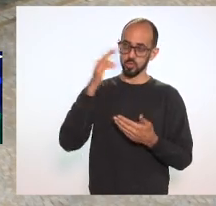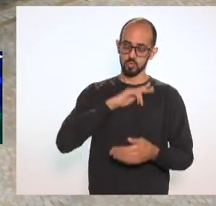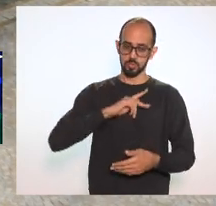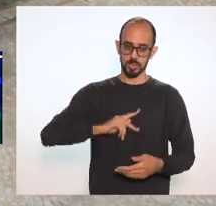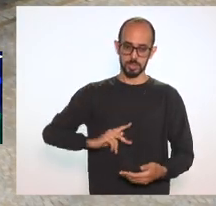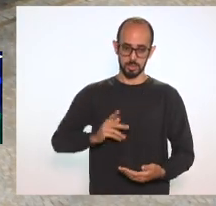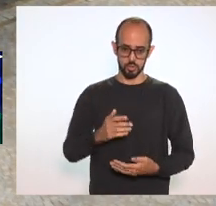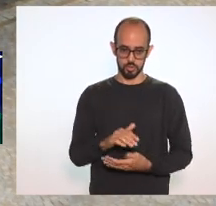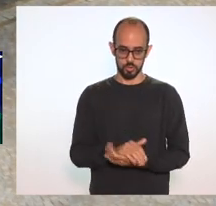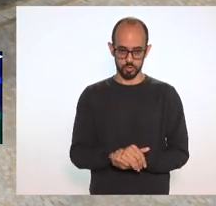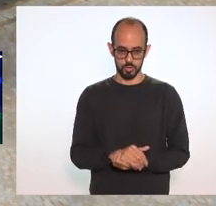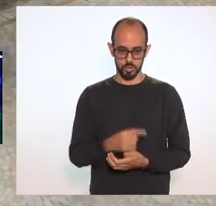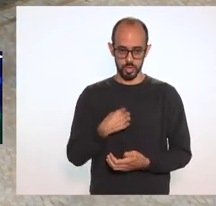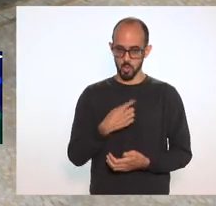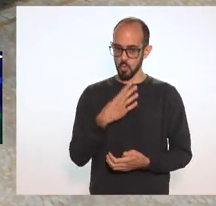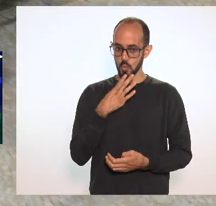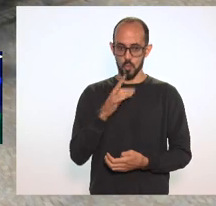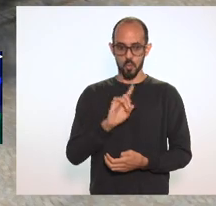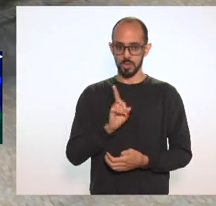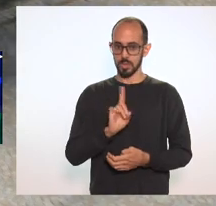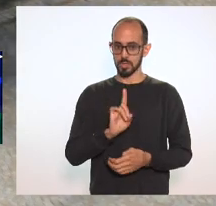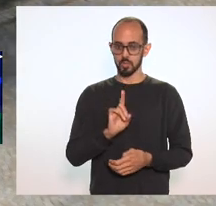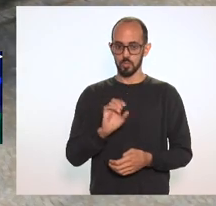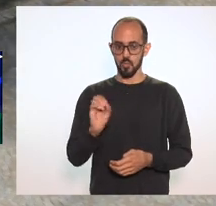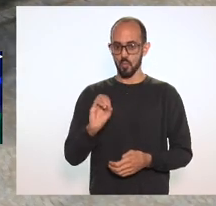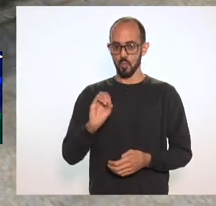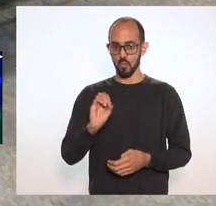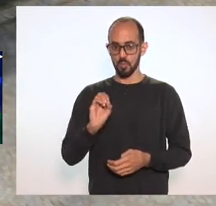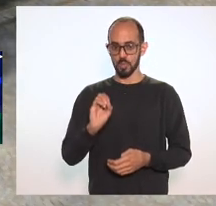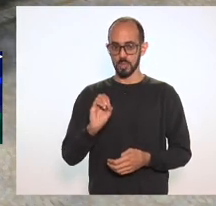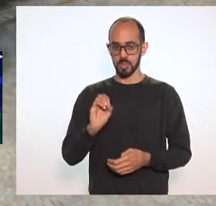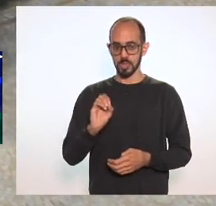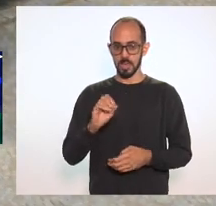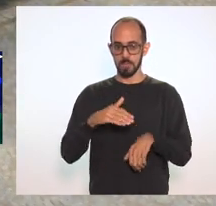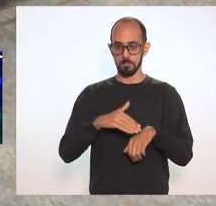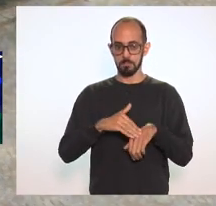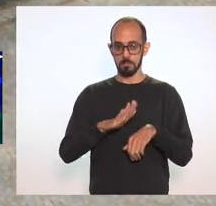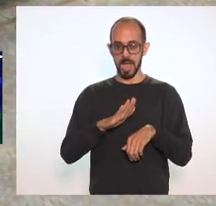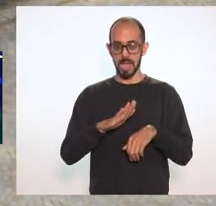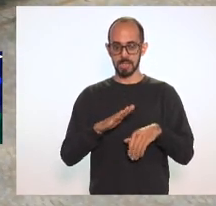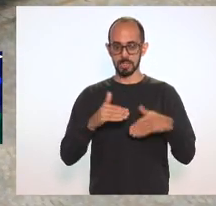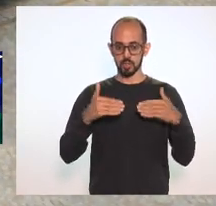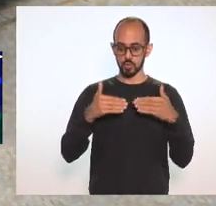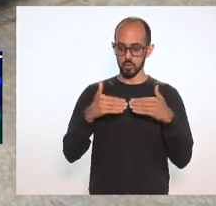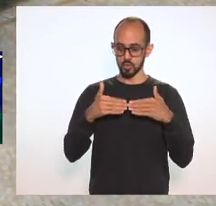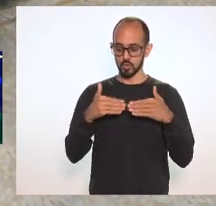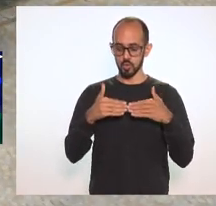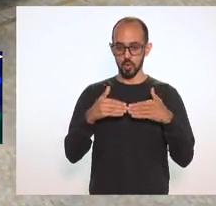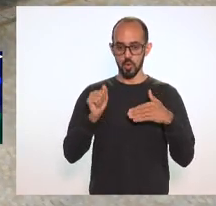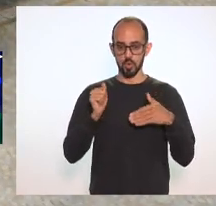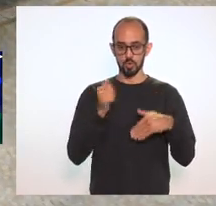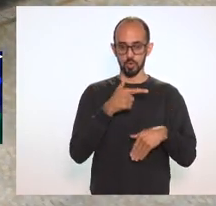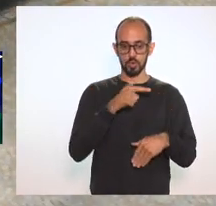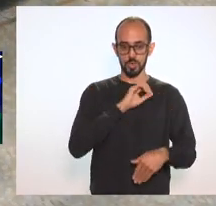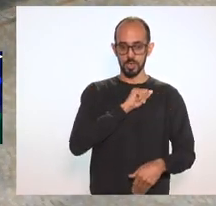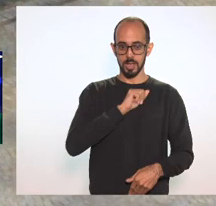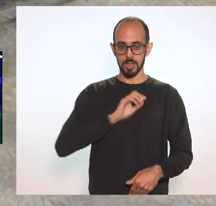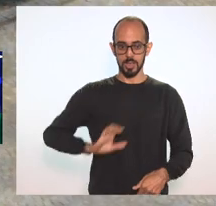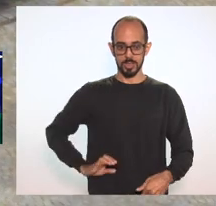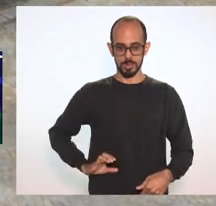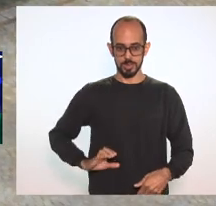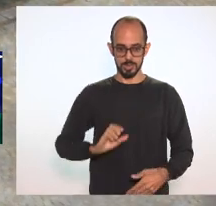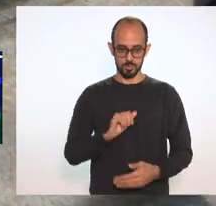excelência' eu não conheço ninguém mais conciliador do que André Ceciliano Alguns chamam de André